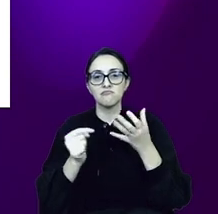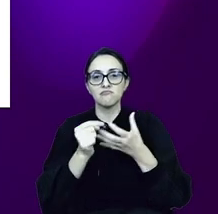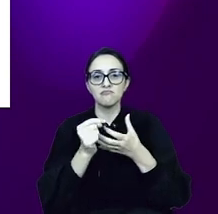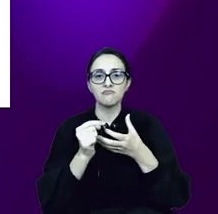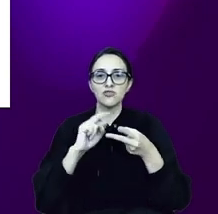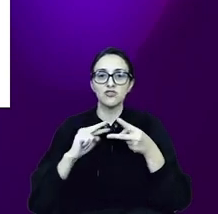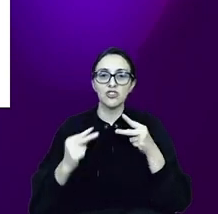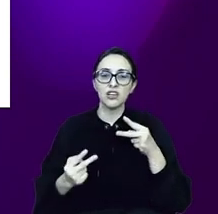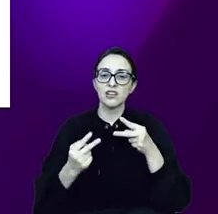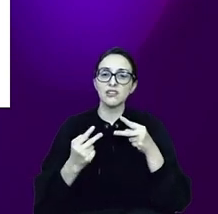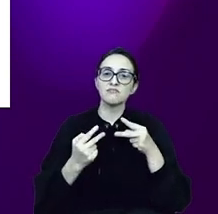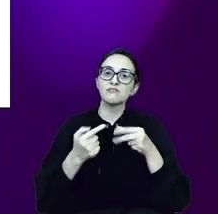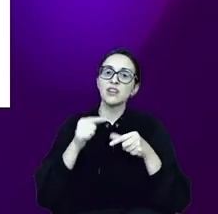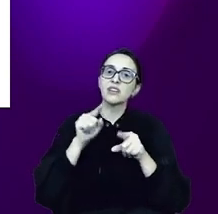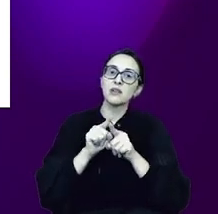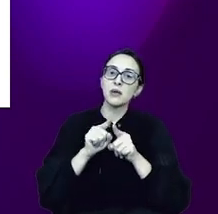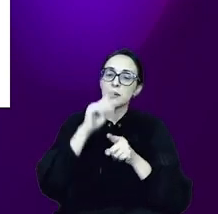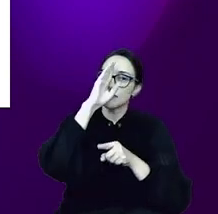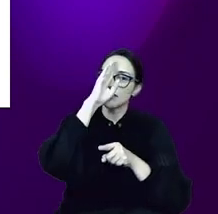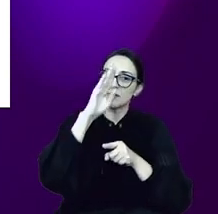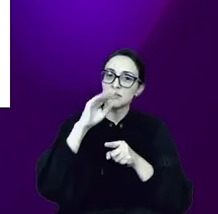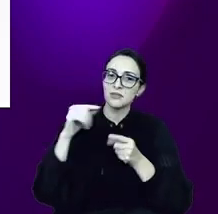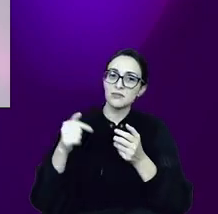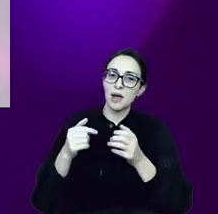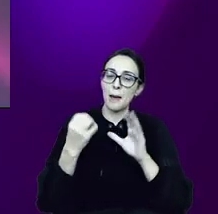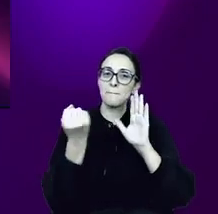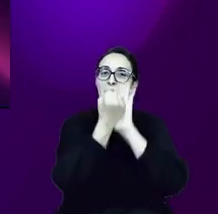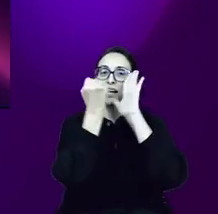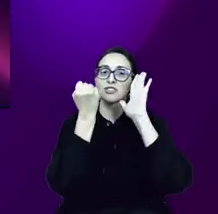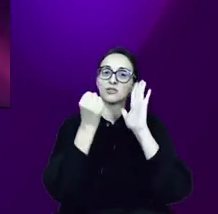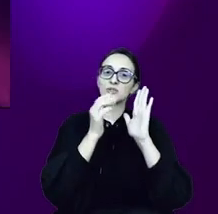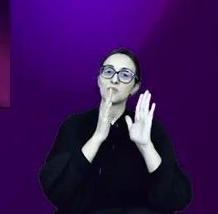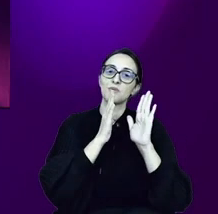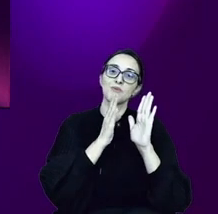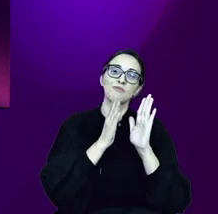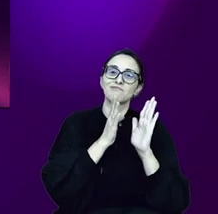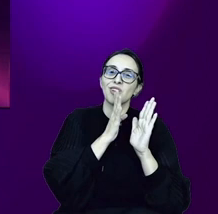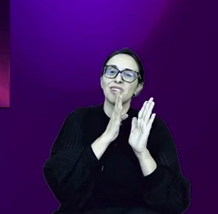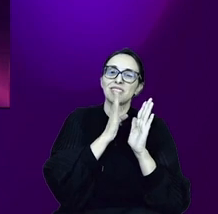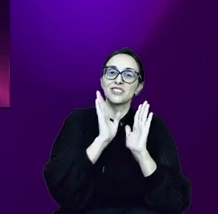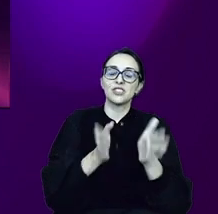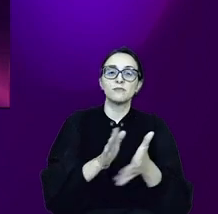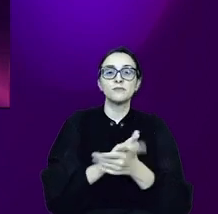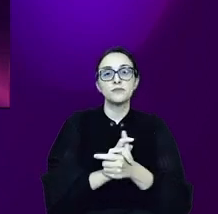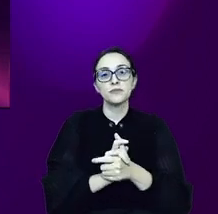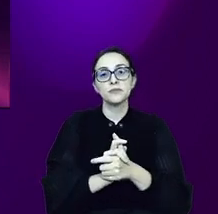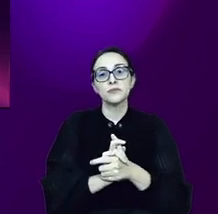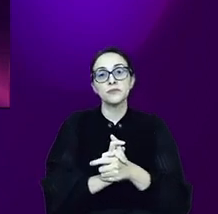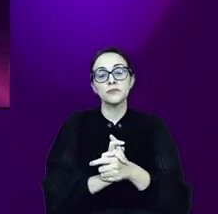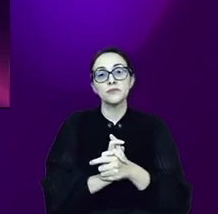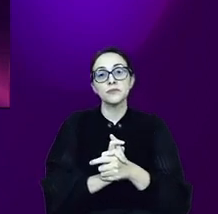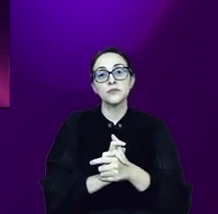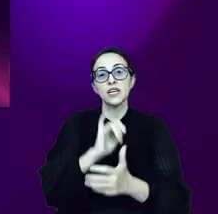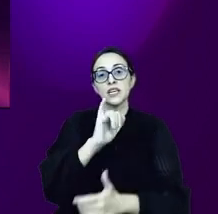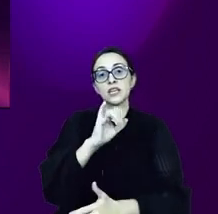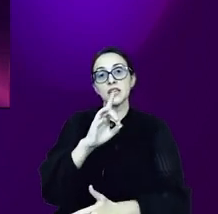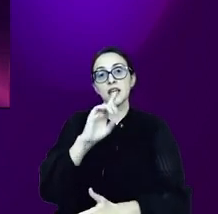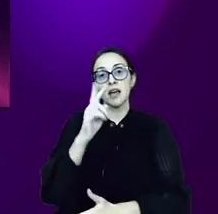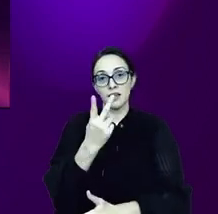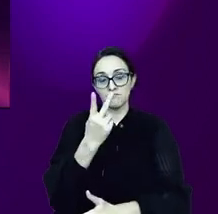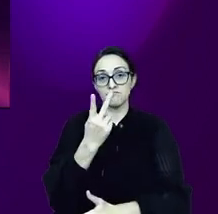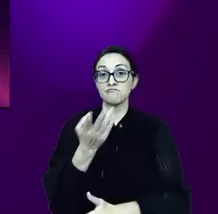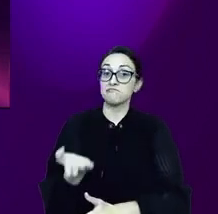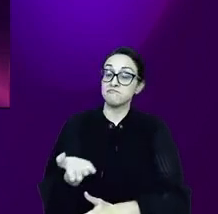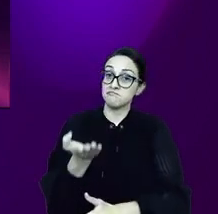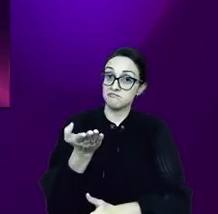dessa lesão, baseado principalmente nesses que são os marcadores mais comuns. Vamos falar um pouco sobre o IDH. O